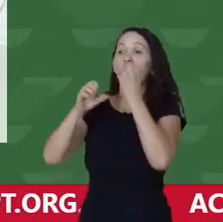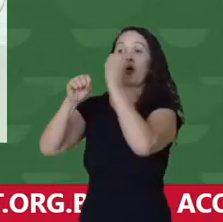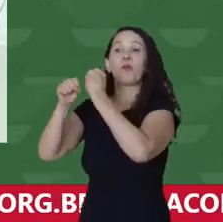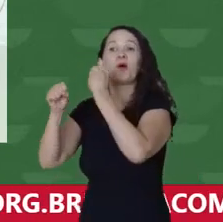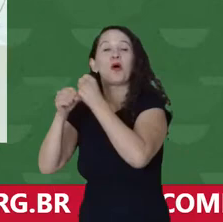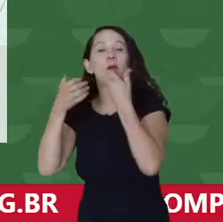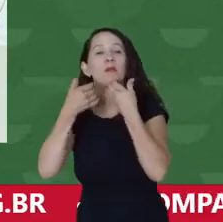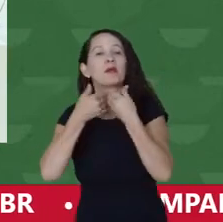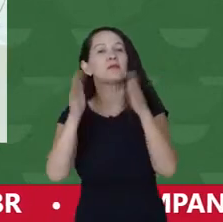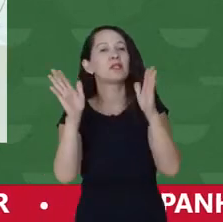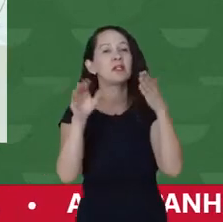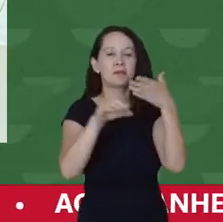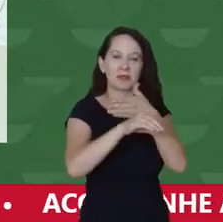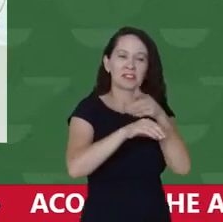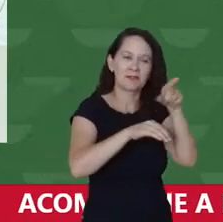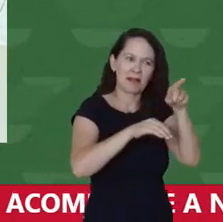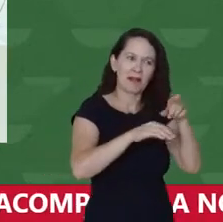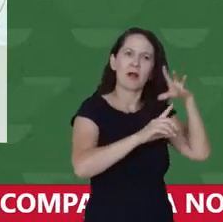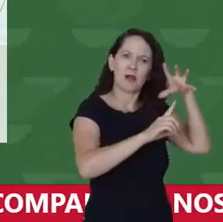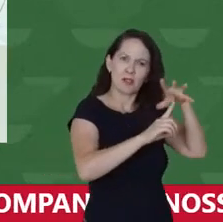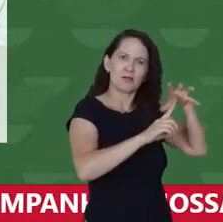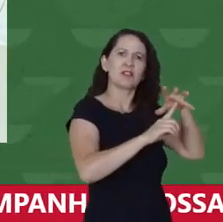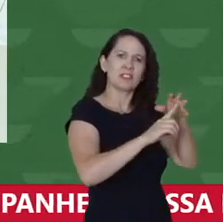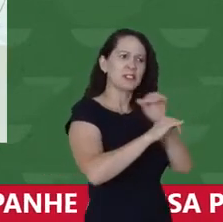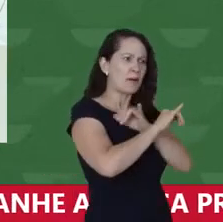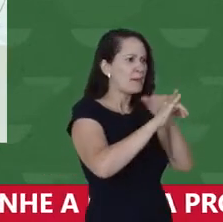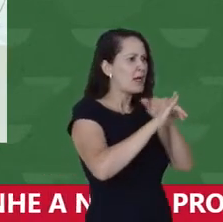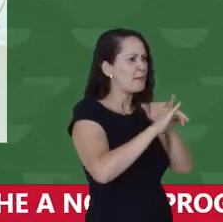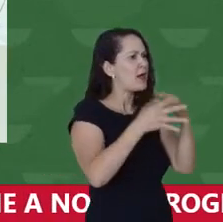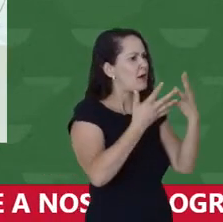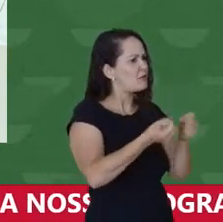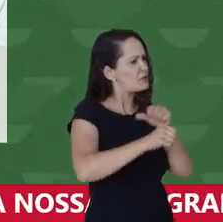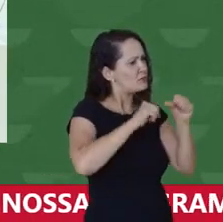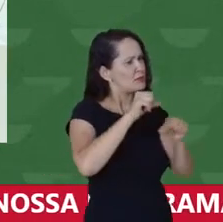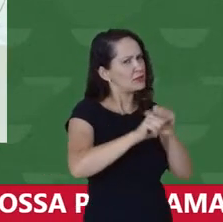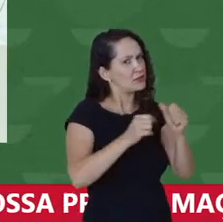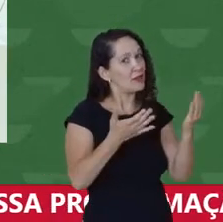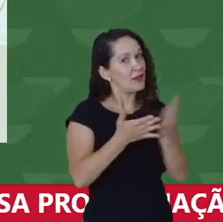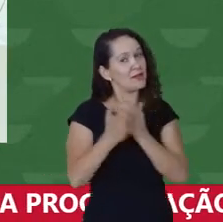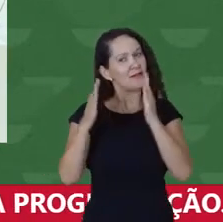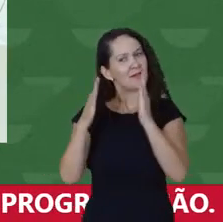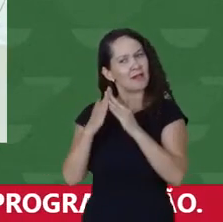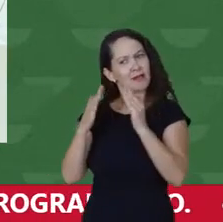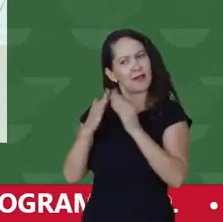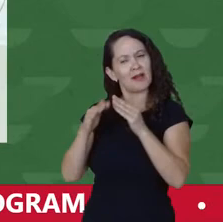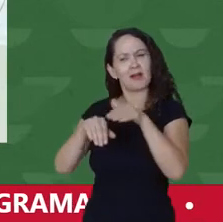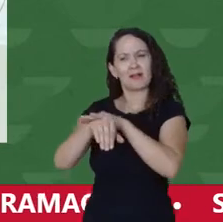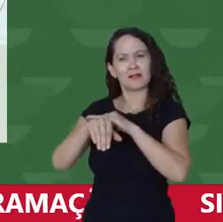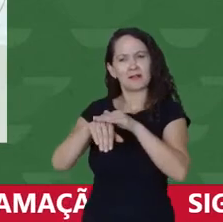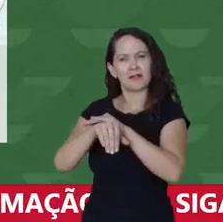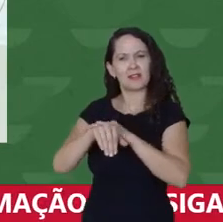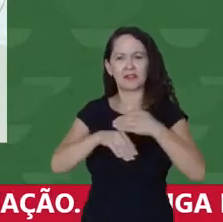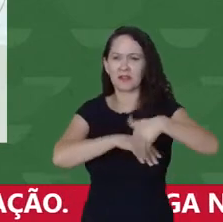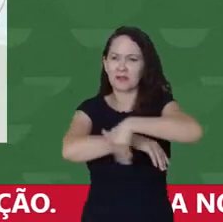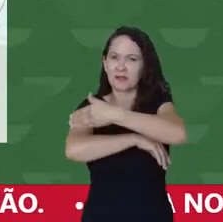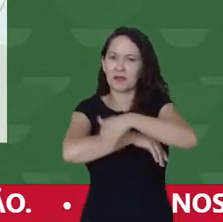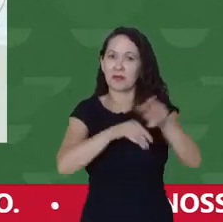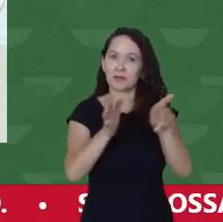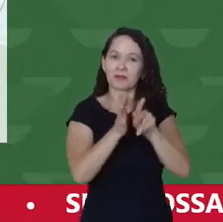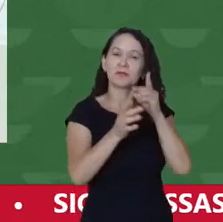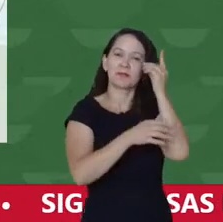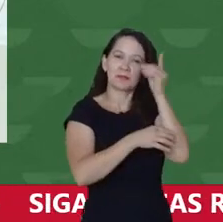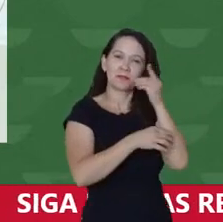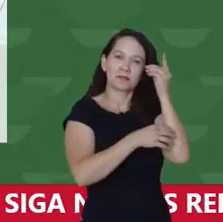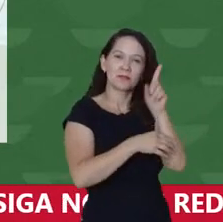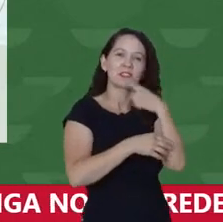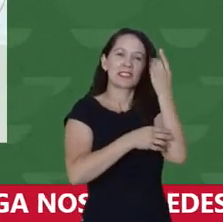anunciar um investimento, participar de uma atividade, e muitas vezes é lá na frente da casa, na frente do condomínio, do deputado e